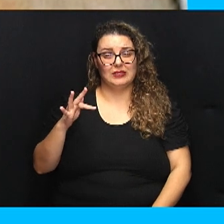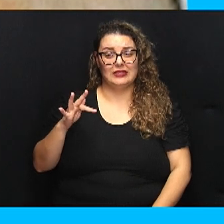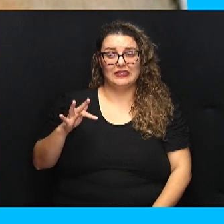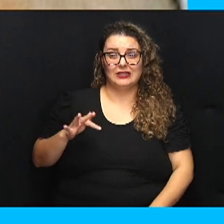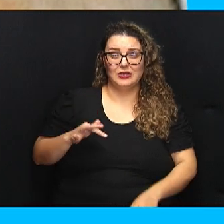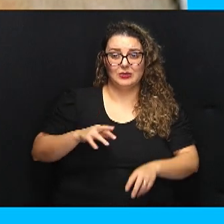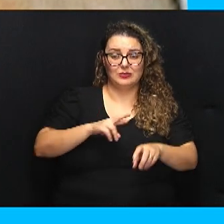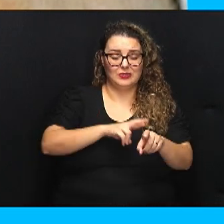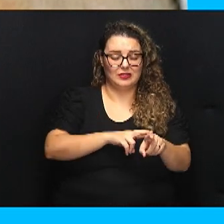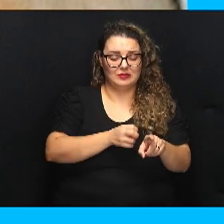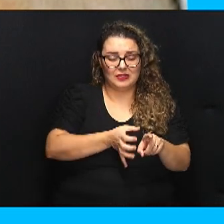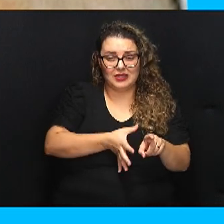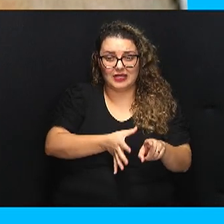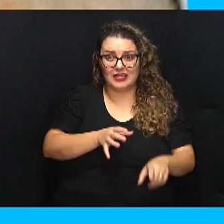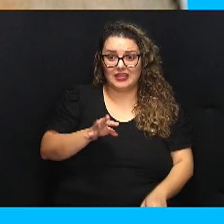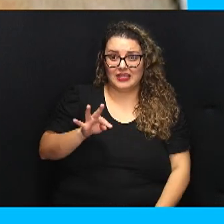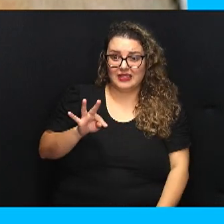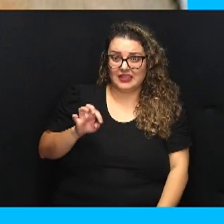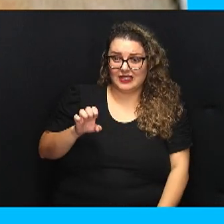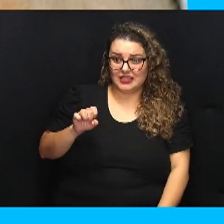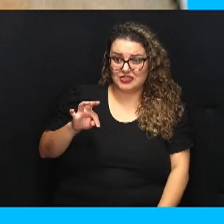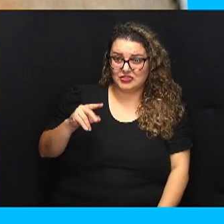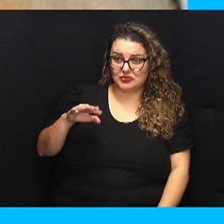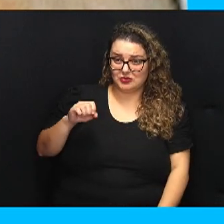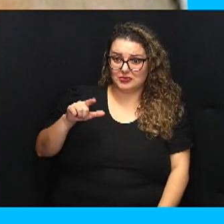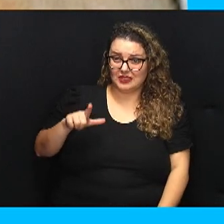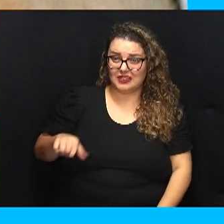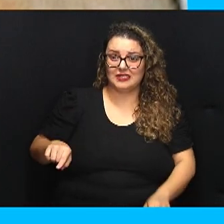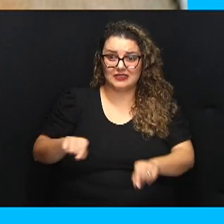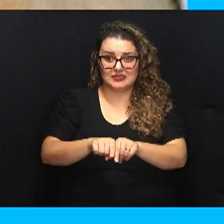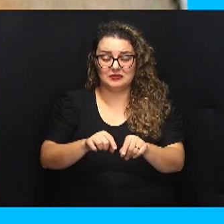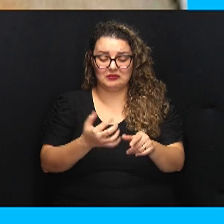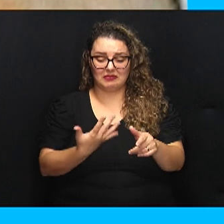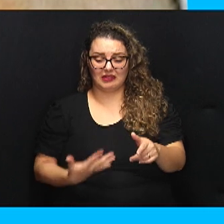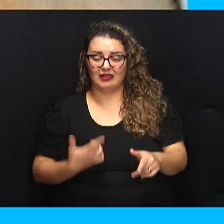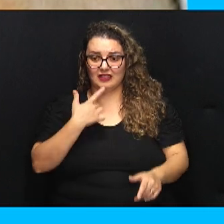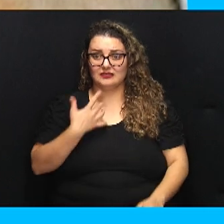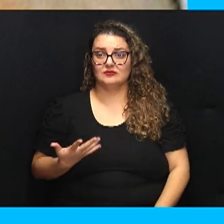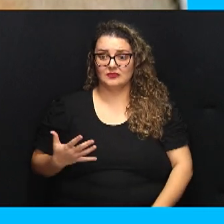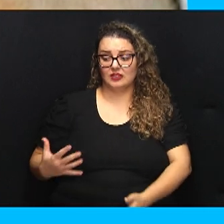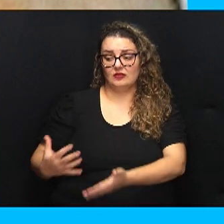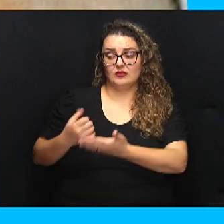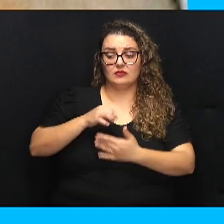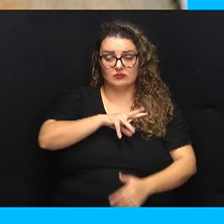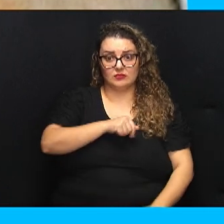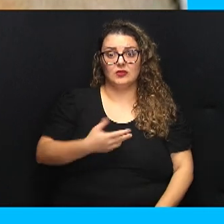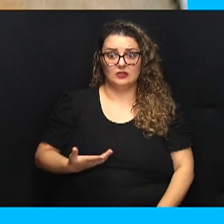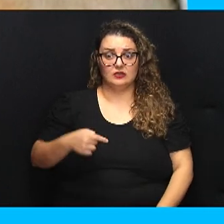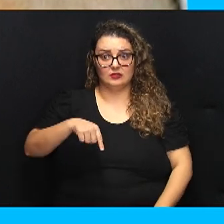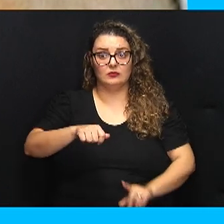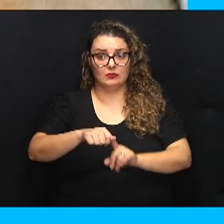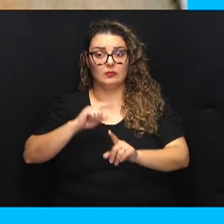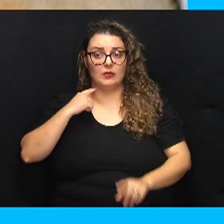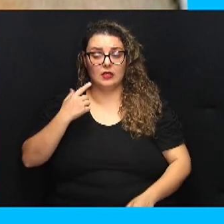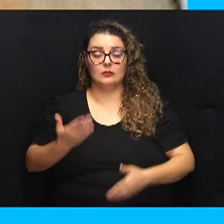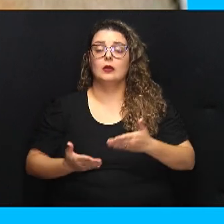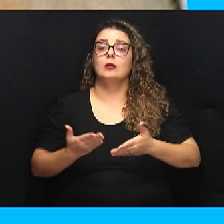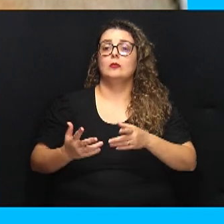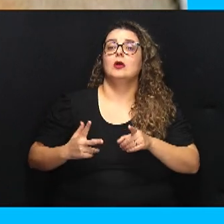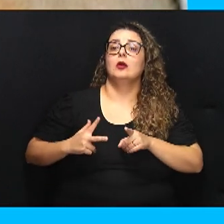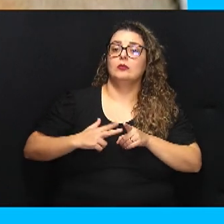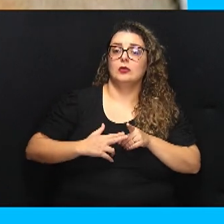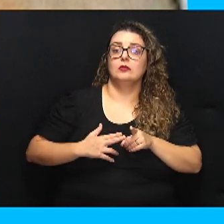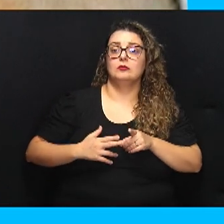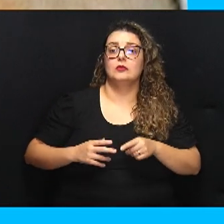e hemorragia. Ele foi resgatado pelo SAMU Animal em maio deste ano. Após tratamento, castração e